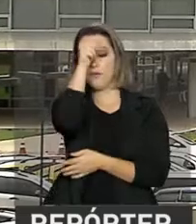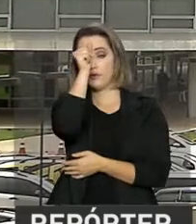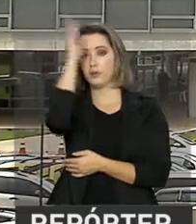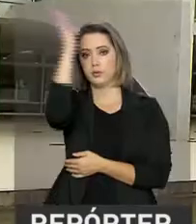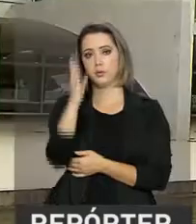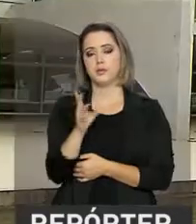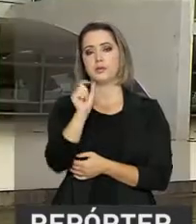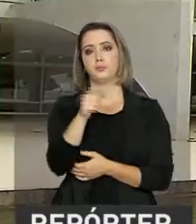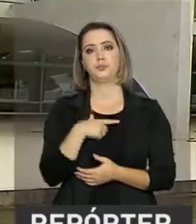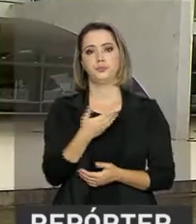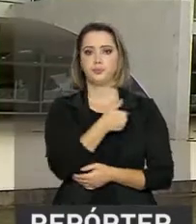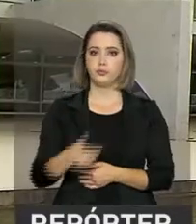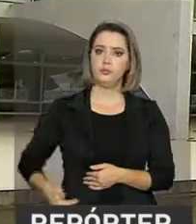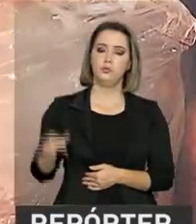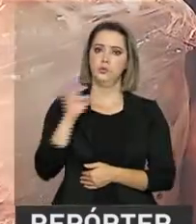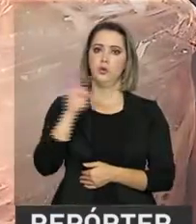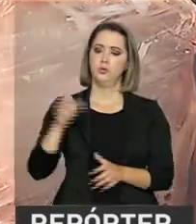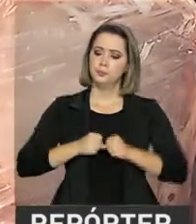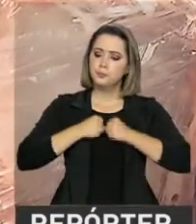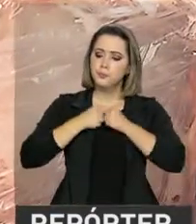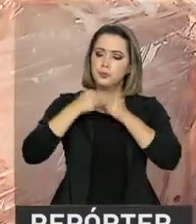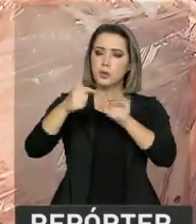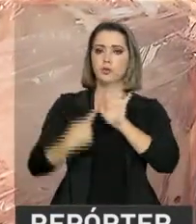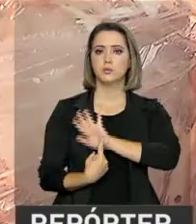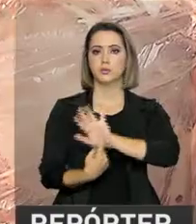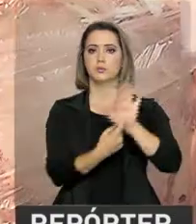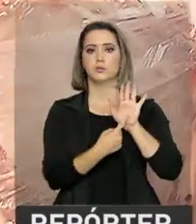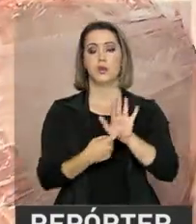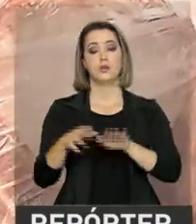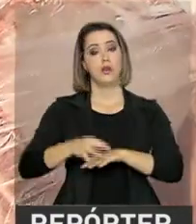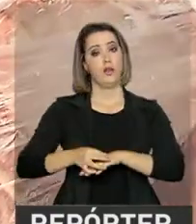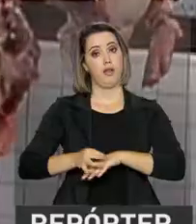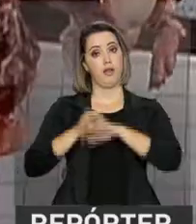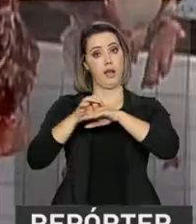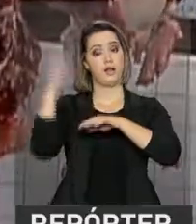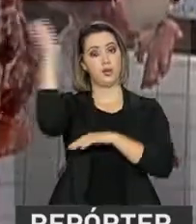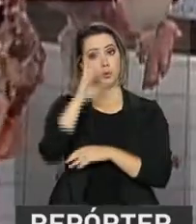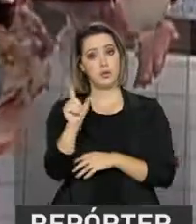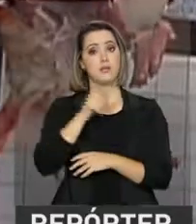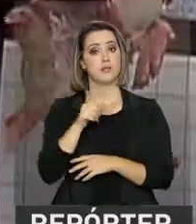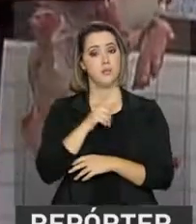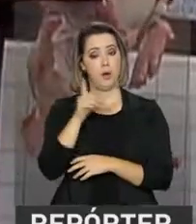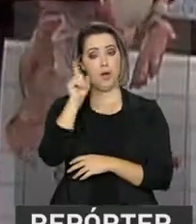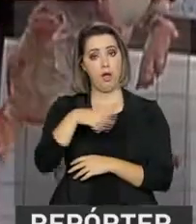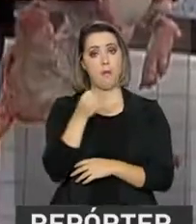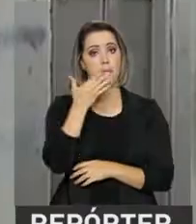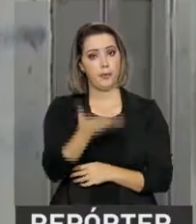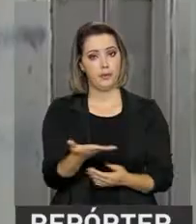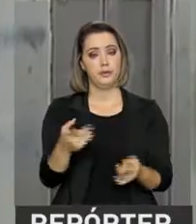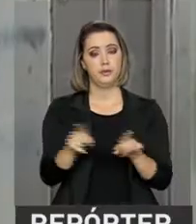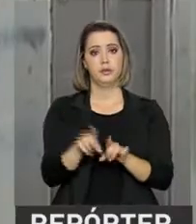O governo federal segue empenhado em mostrar que as carnes brasileiras têm qualidade e que os sistemas de fiscalização, de